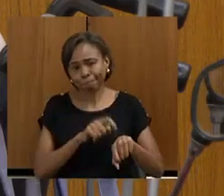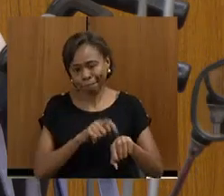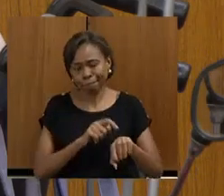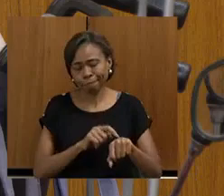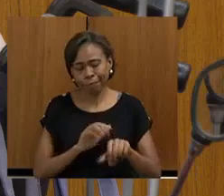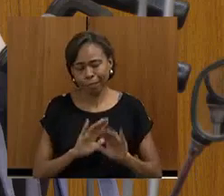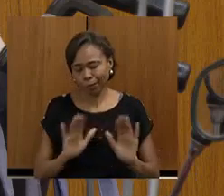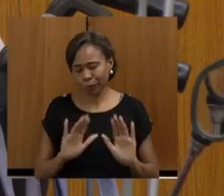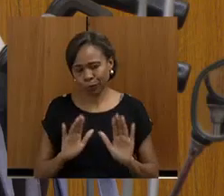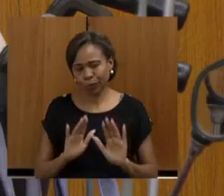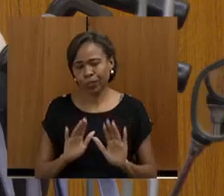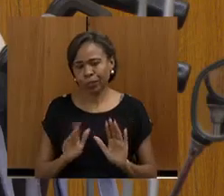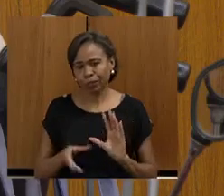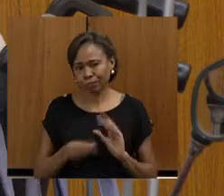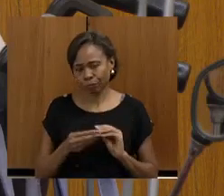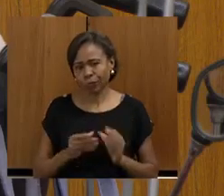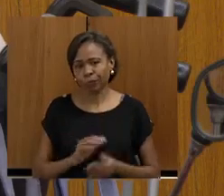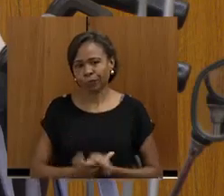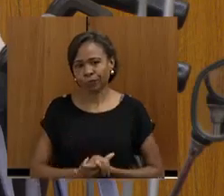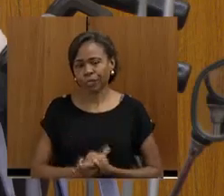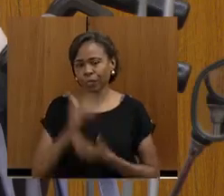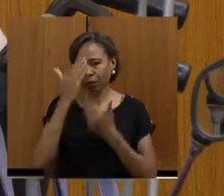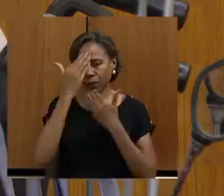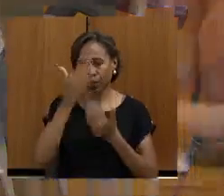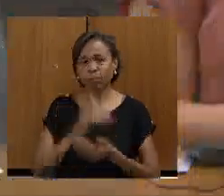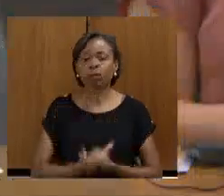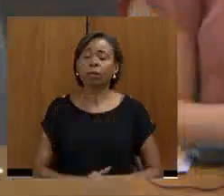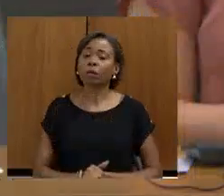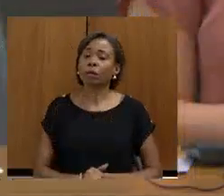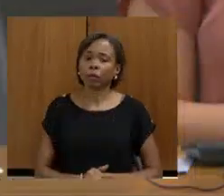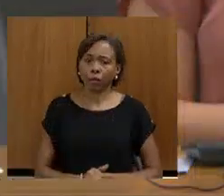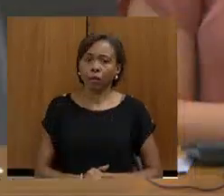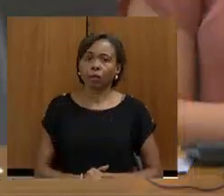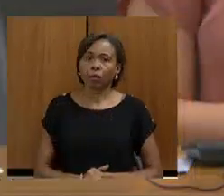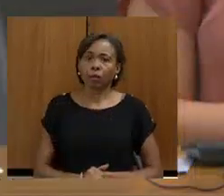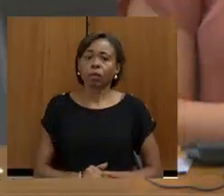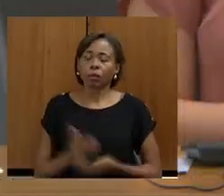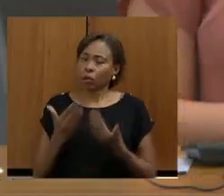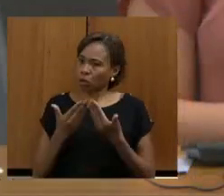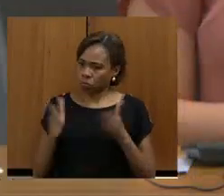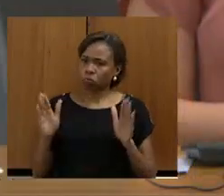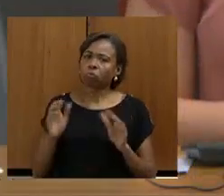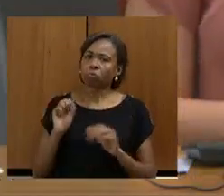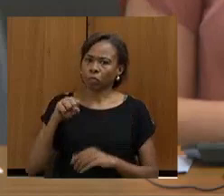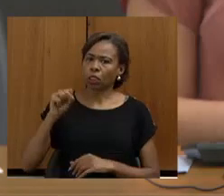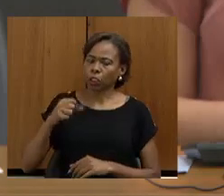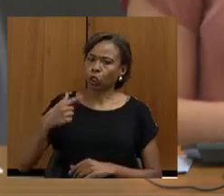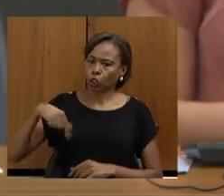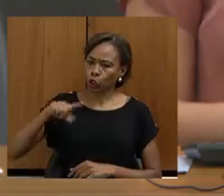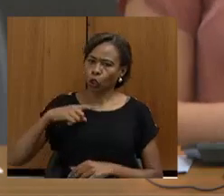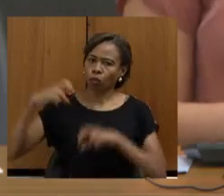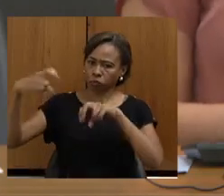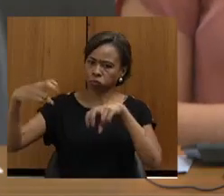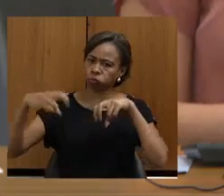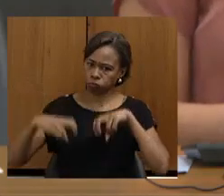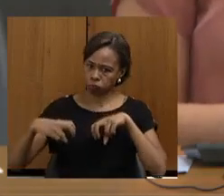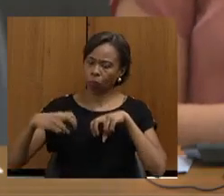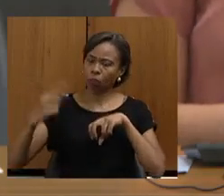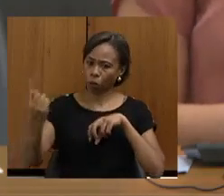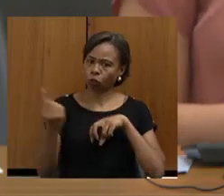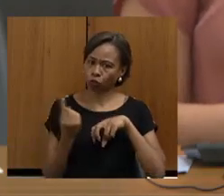ater a esta fala. Muito obrigado. Obrigado, Serginho. Estamos abertos para te receber no gabinete, viu?